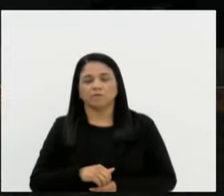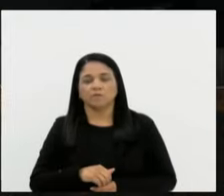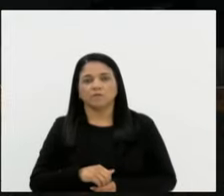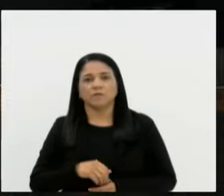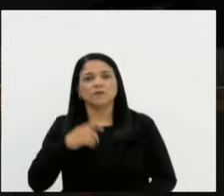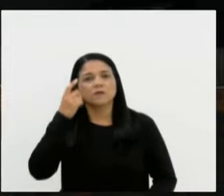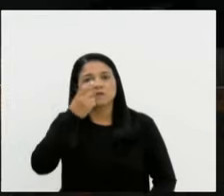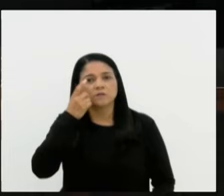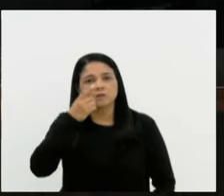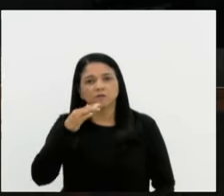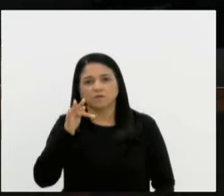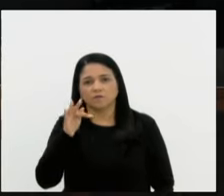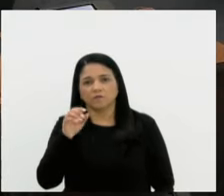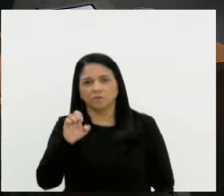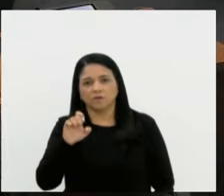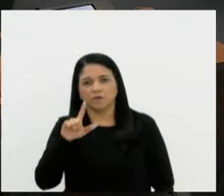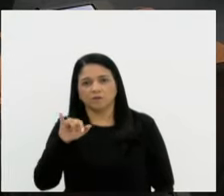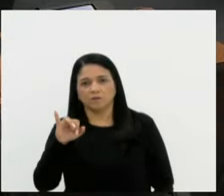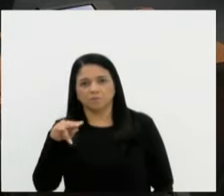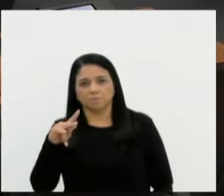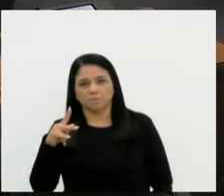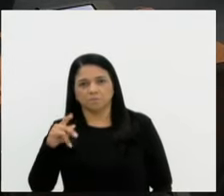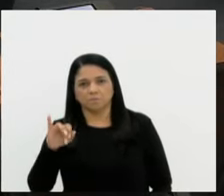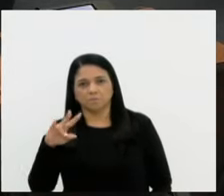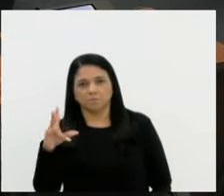Deputado Filipinho Raves.